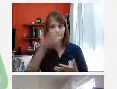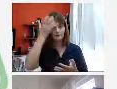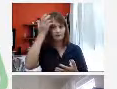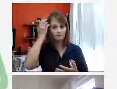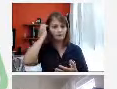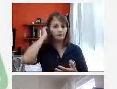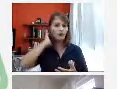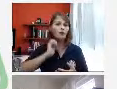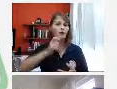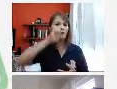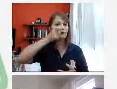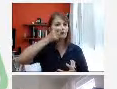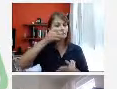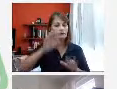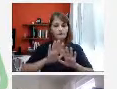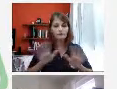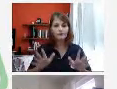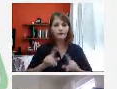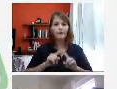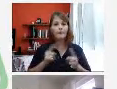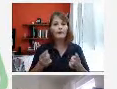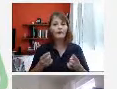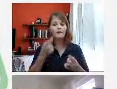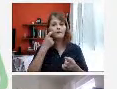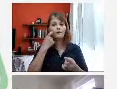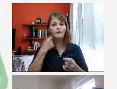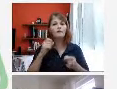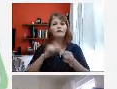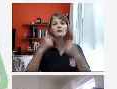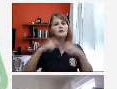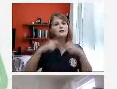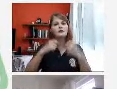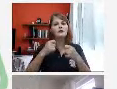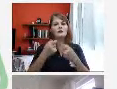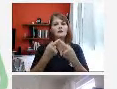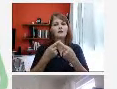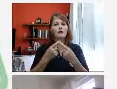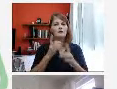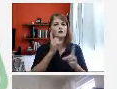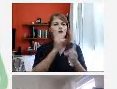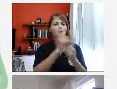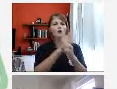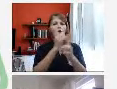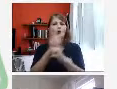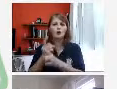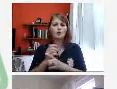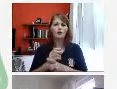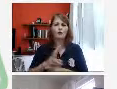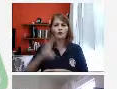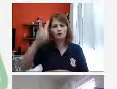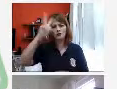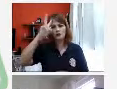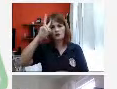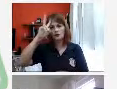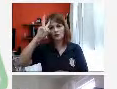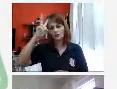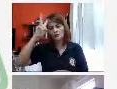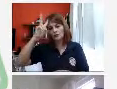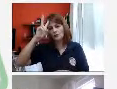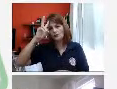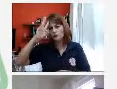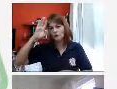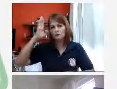telespectador, no caso, né? Então, não se fez necessário encontros anteriores ao da segunda-feira, né? Foi apenas uma segunda, e antes